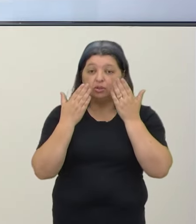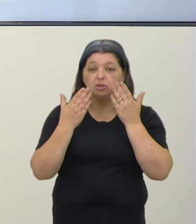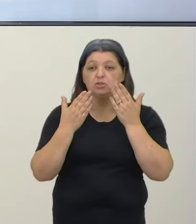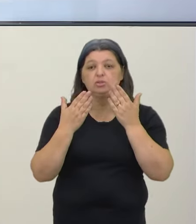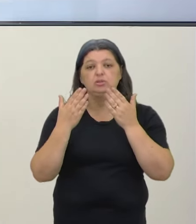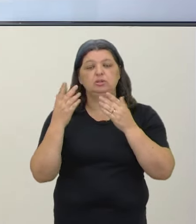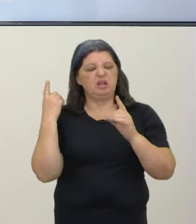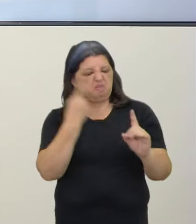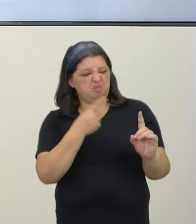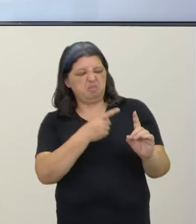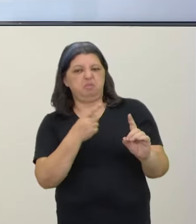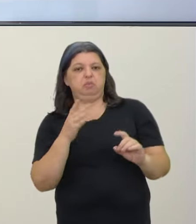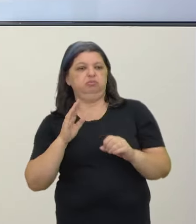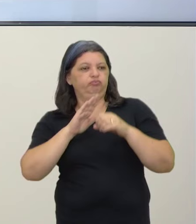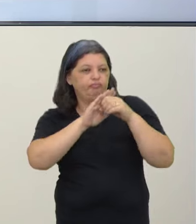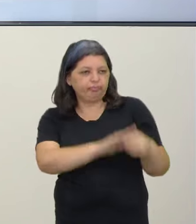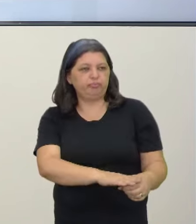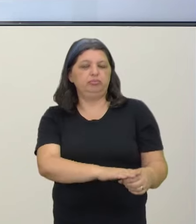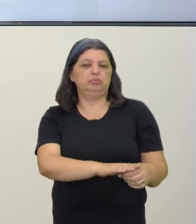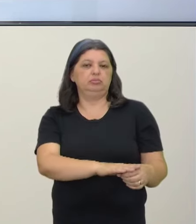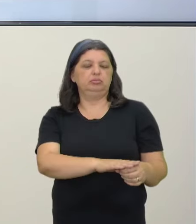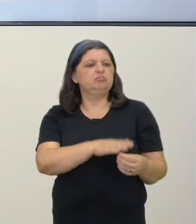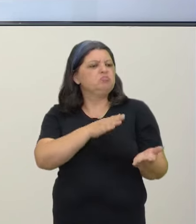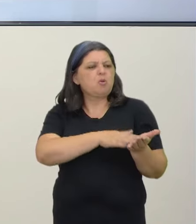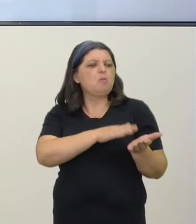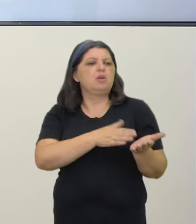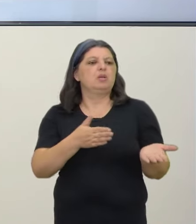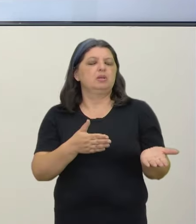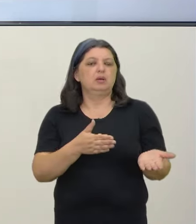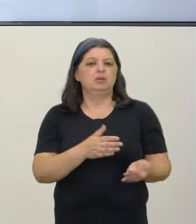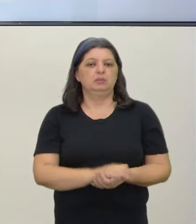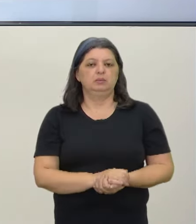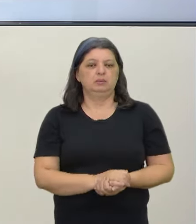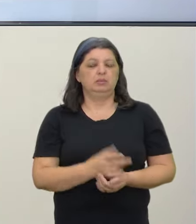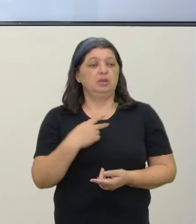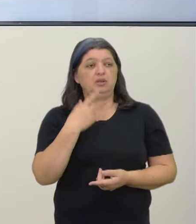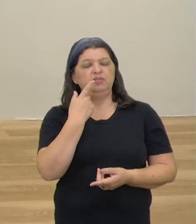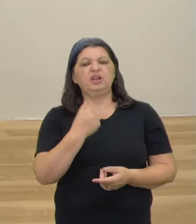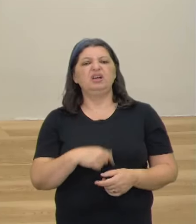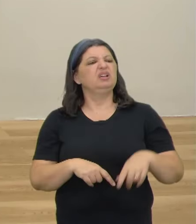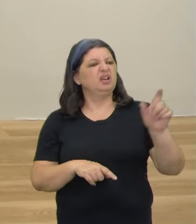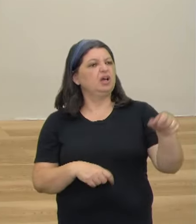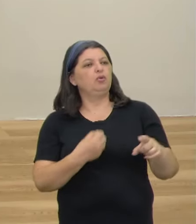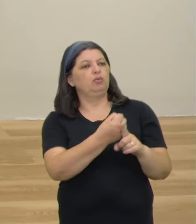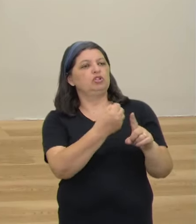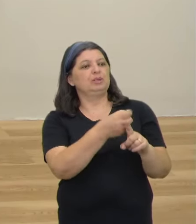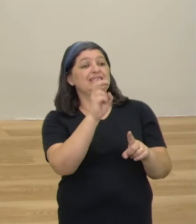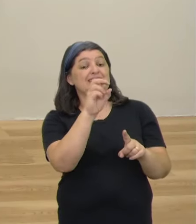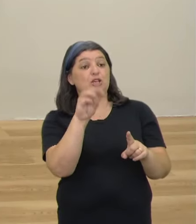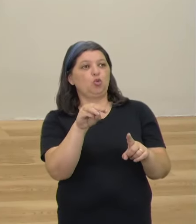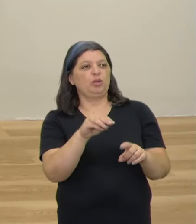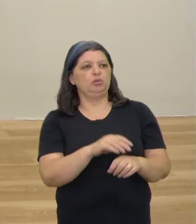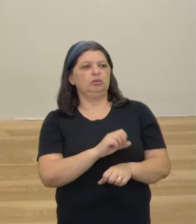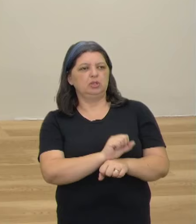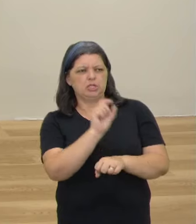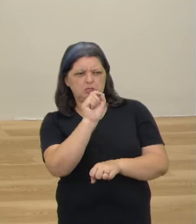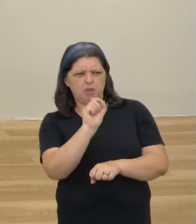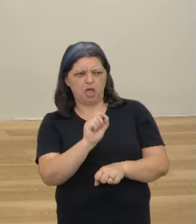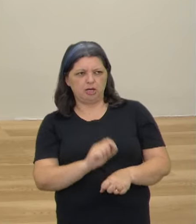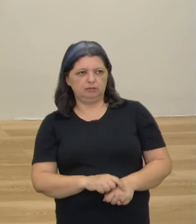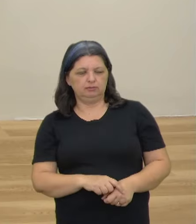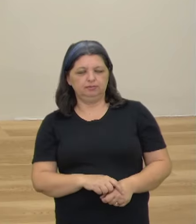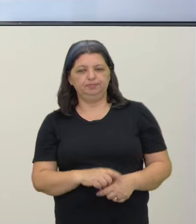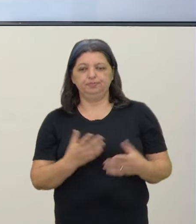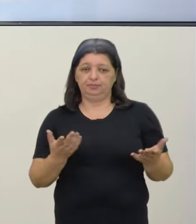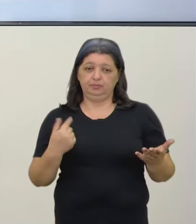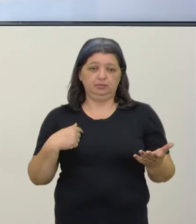ameaça, humilhação, intimidação. Por exemplo, eu falar pro Thiago, eu vou te bater daqui 5 minutos. É uma intimidação.